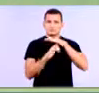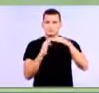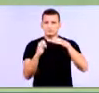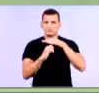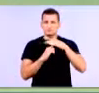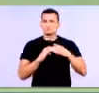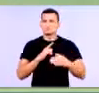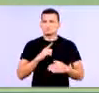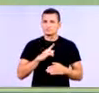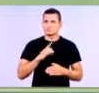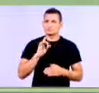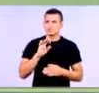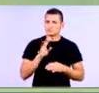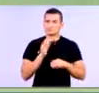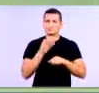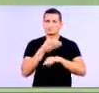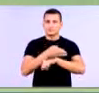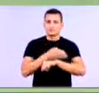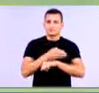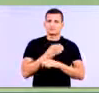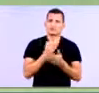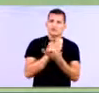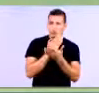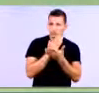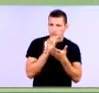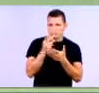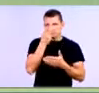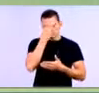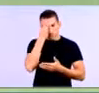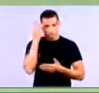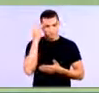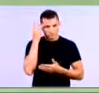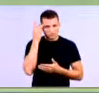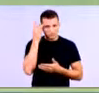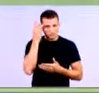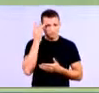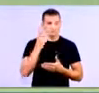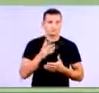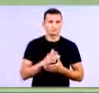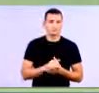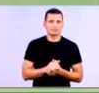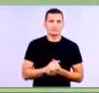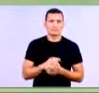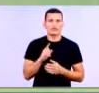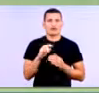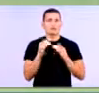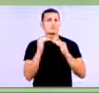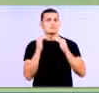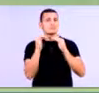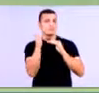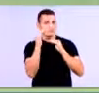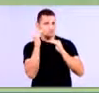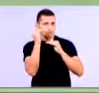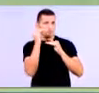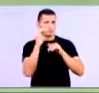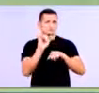Existe apenas o acesso por algumas pessoas, certo? E geralmente é do nível